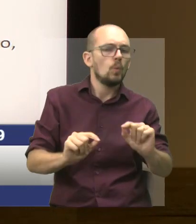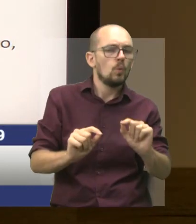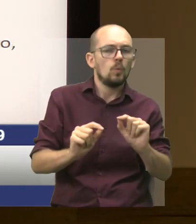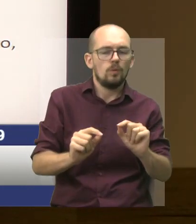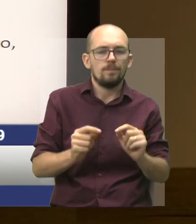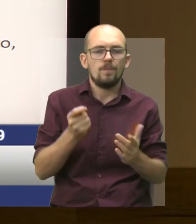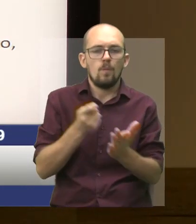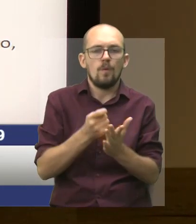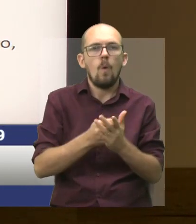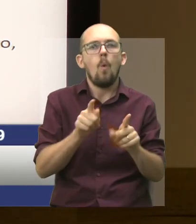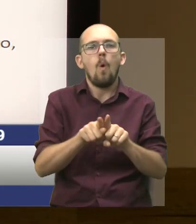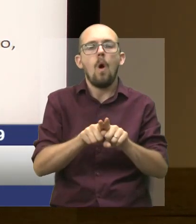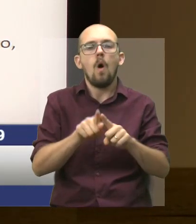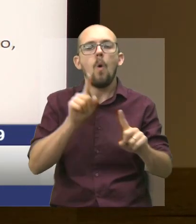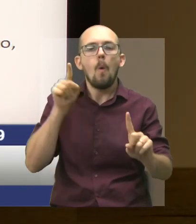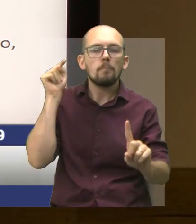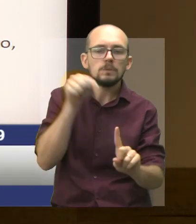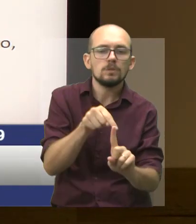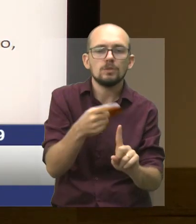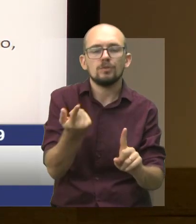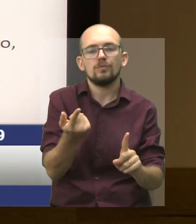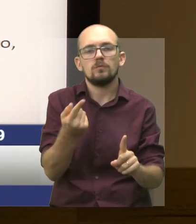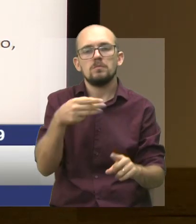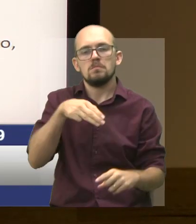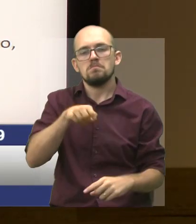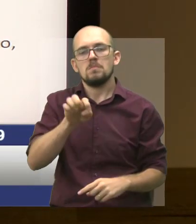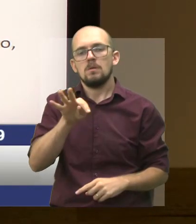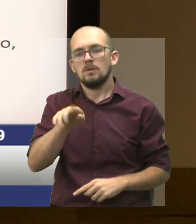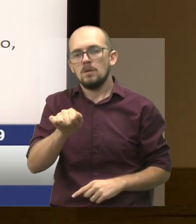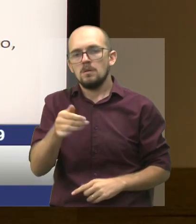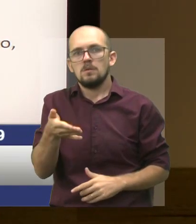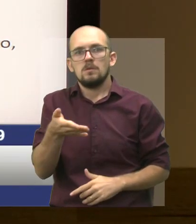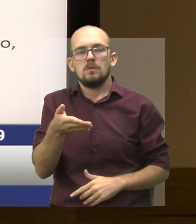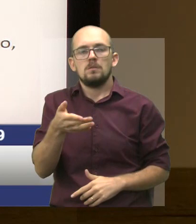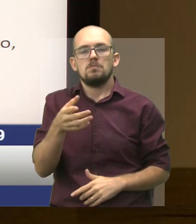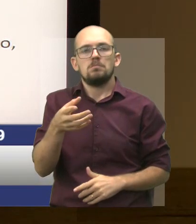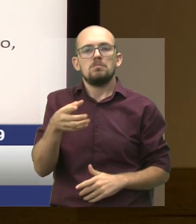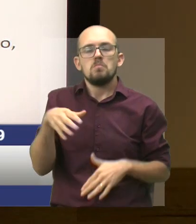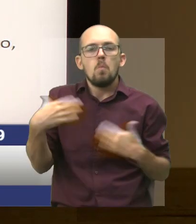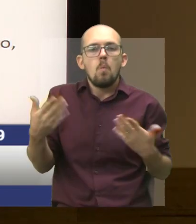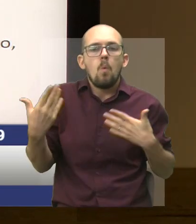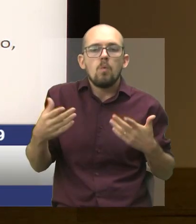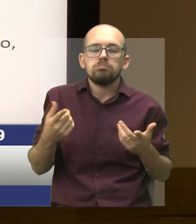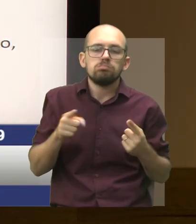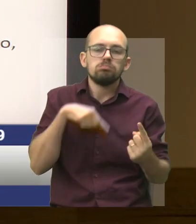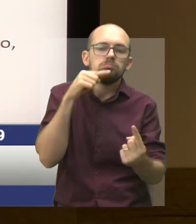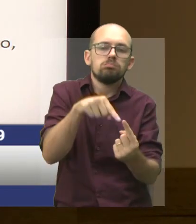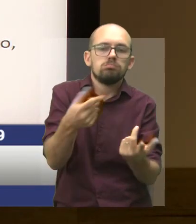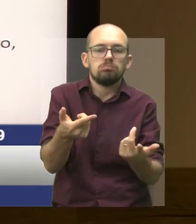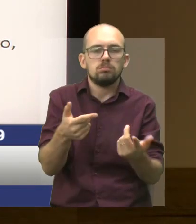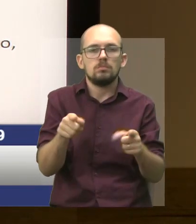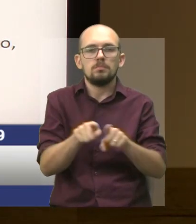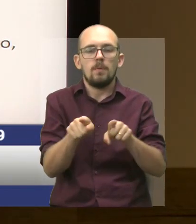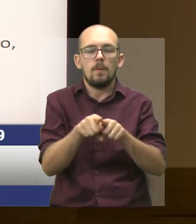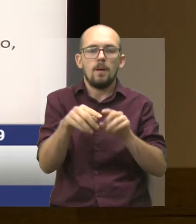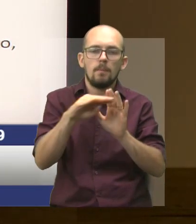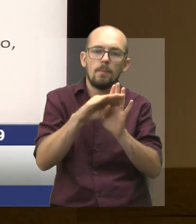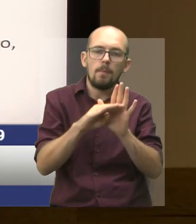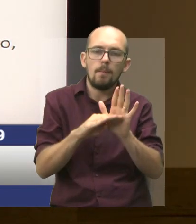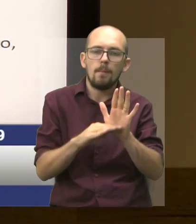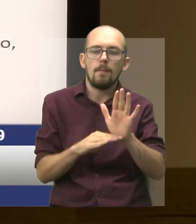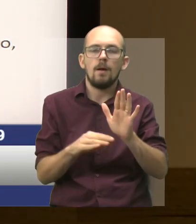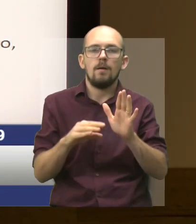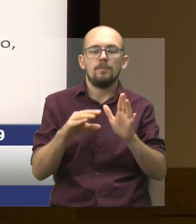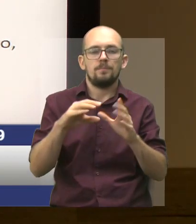obrigatórios são os objetivos, as metas, o que quer, qual é a finalidade, qual é a regulamentação que a